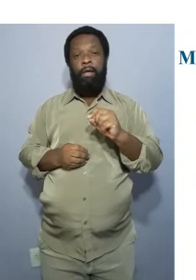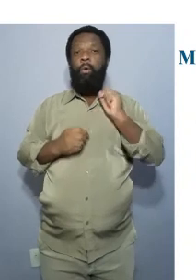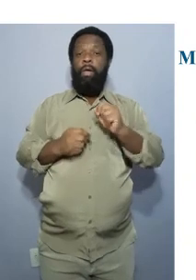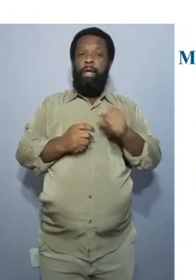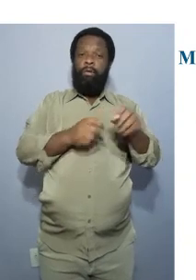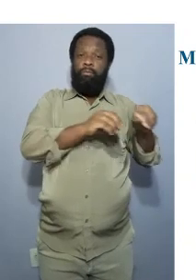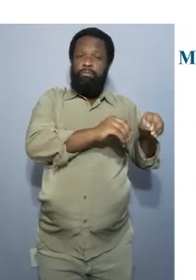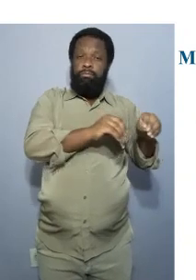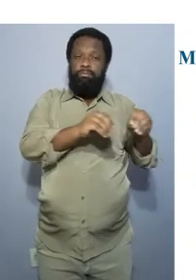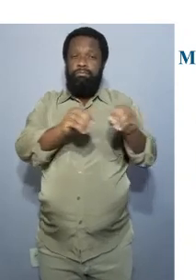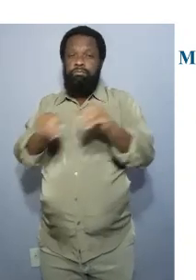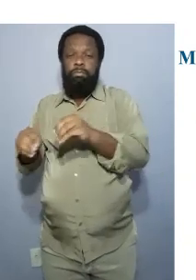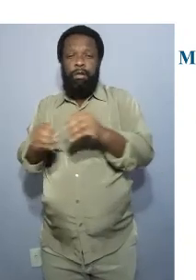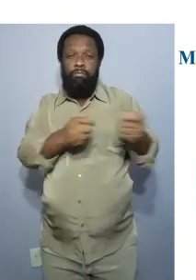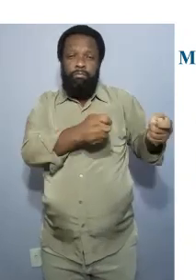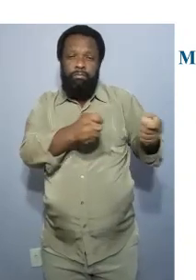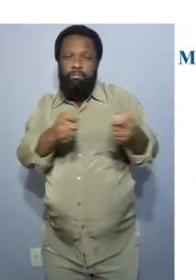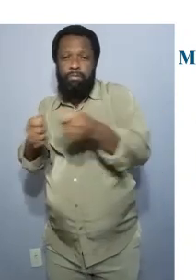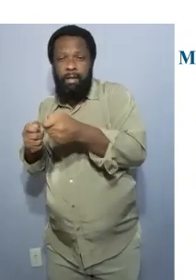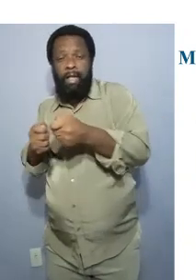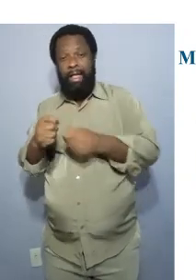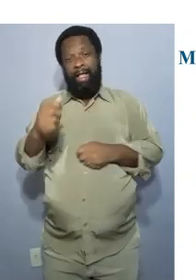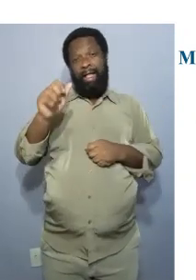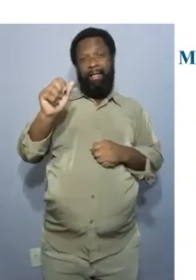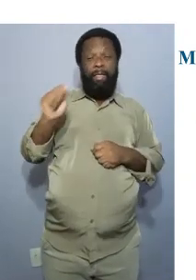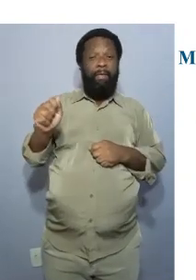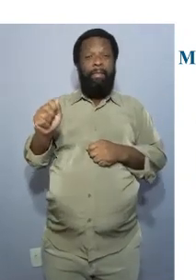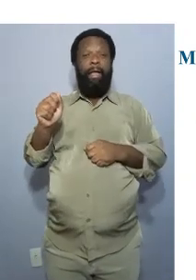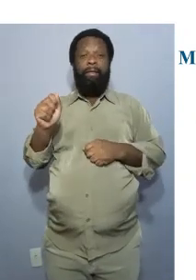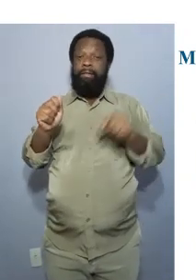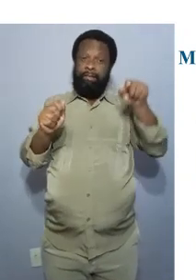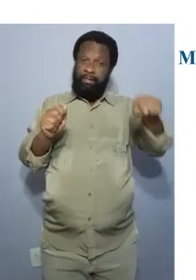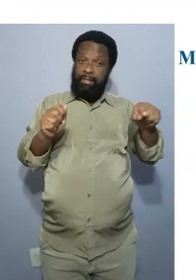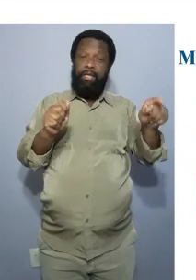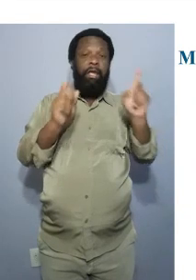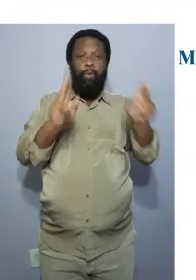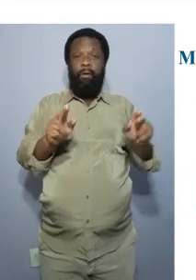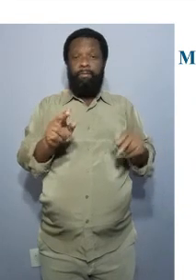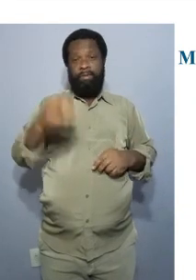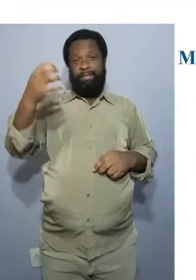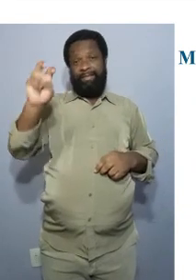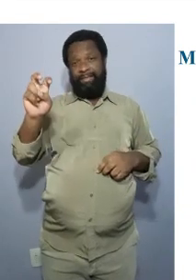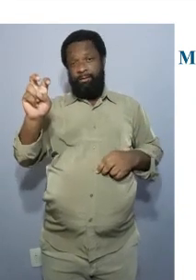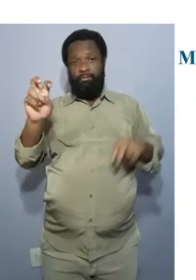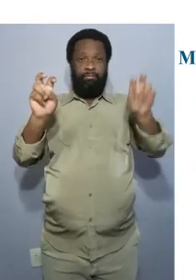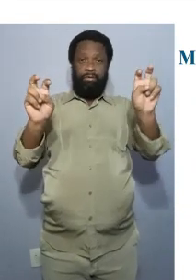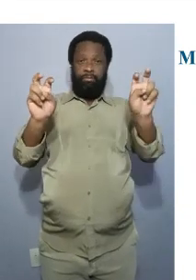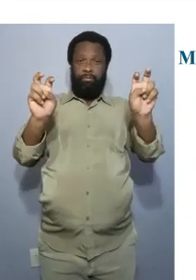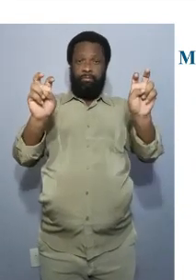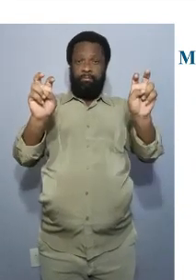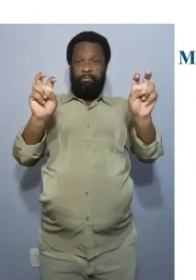Que o deslocamento linear da A vai ser igual ao deslocamento linear da B. Então, 5 dentes giram para um